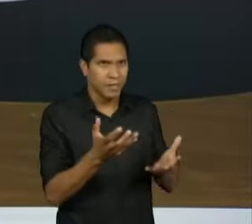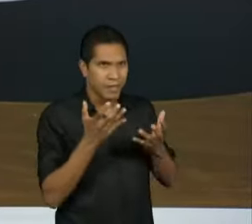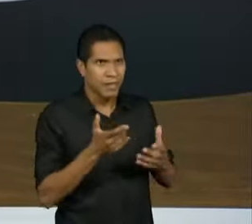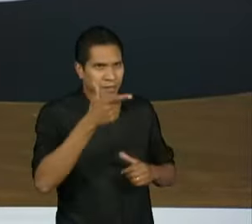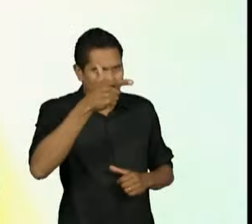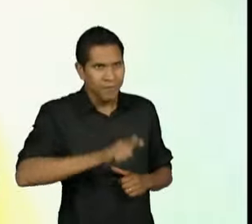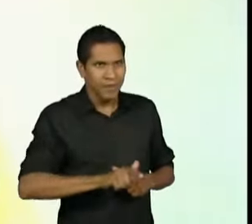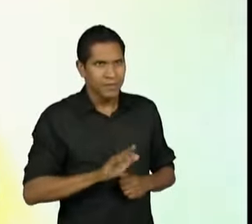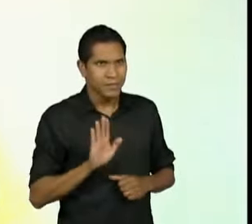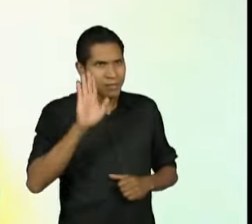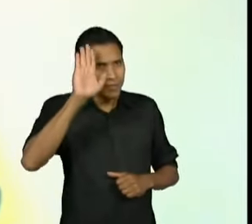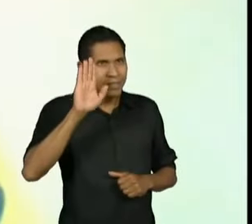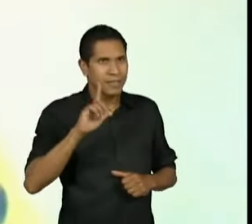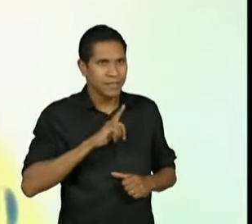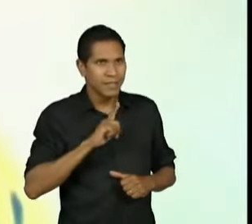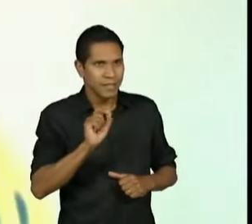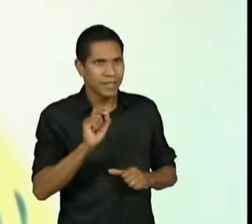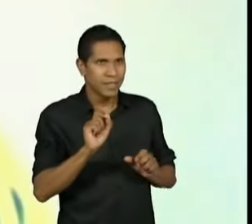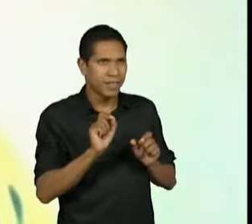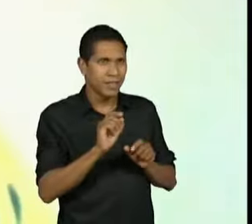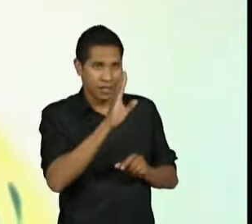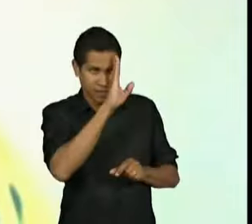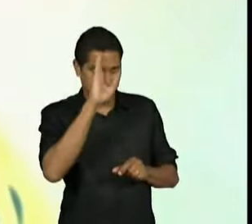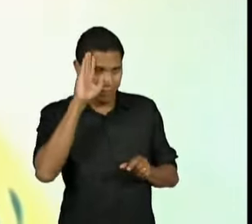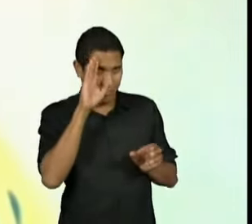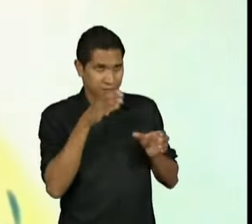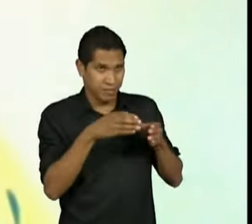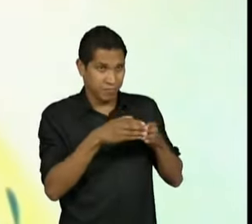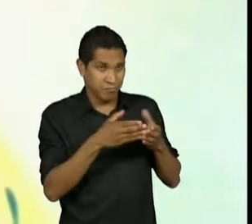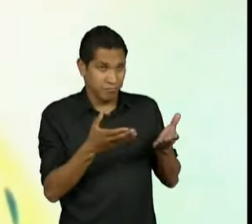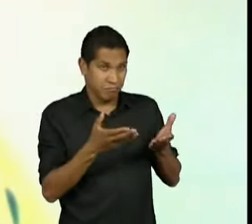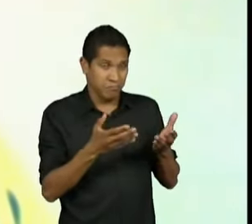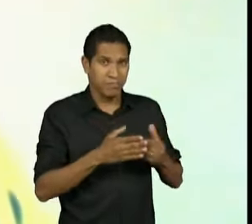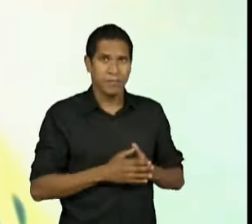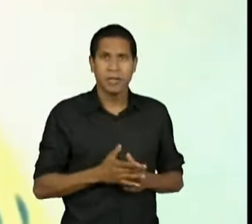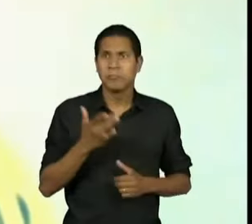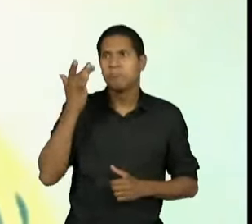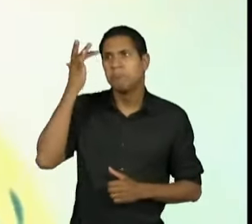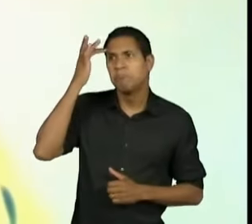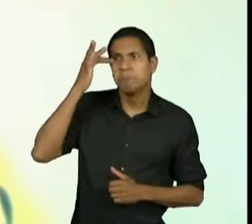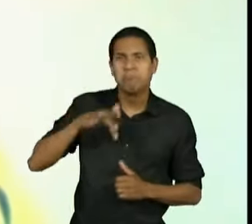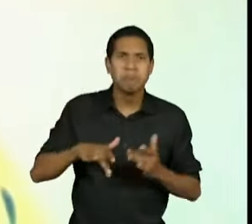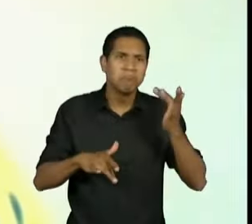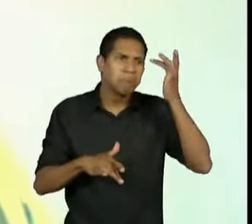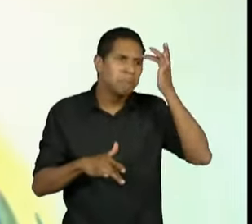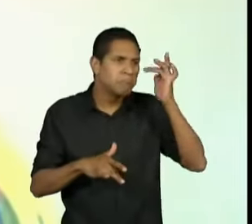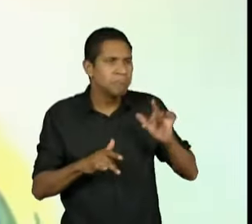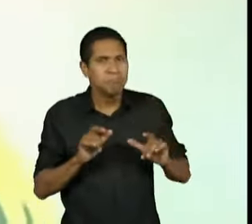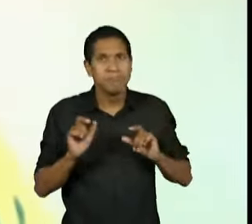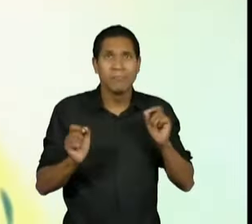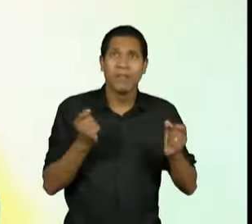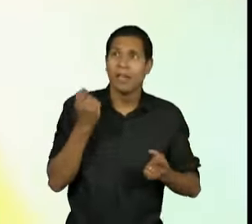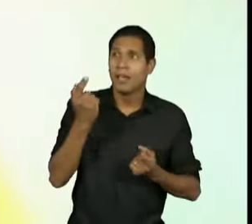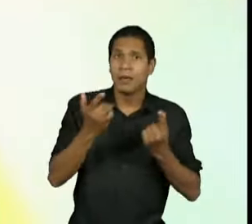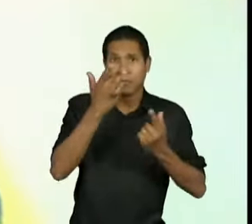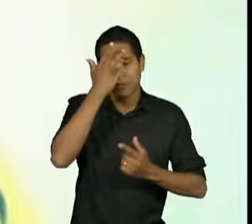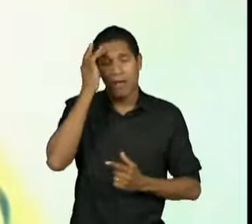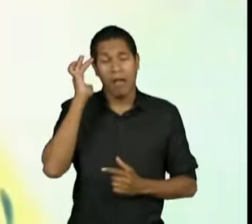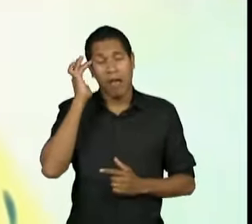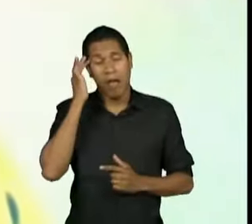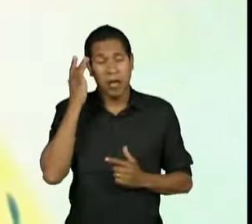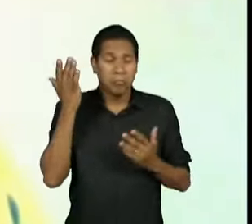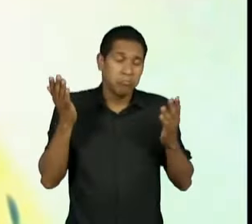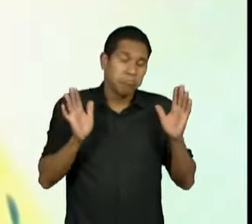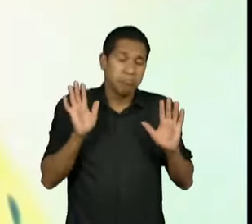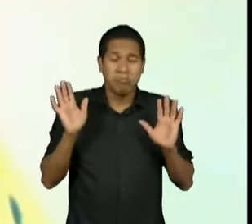novamente, Conceição? Não, eu acho, não sei ainda, não sei. Algumas pessoas acham, eu não sei,